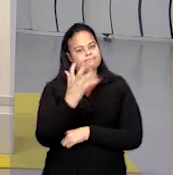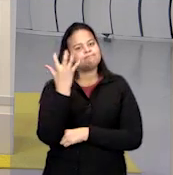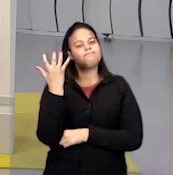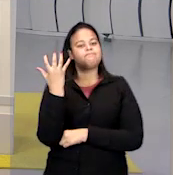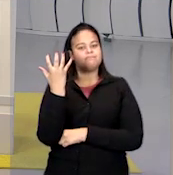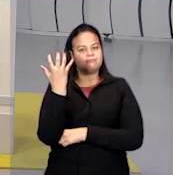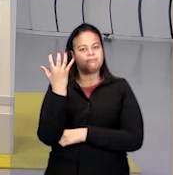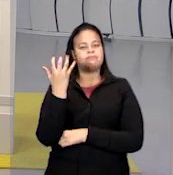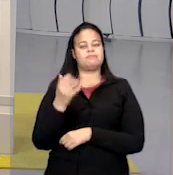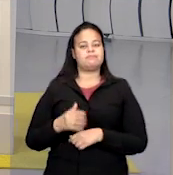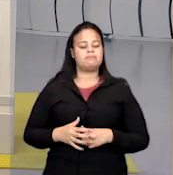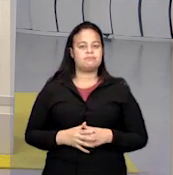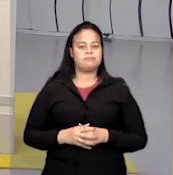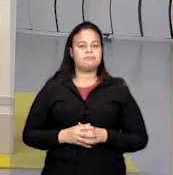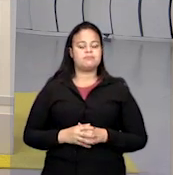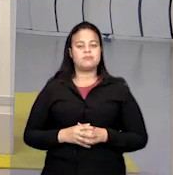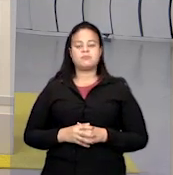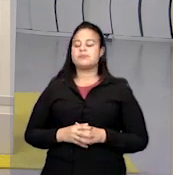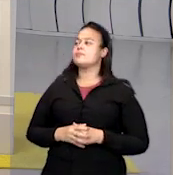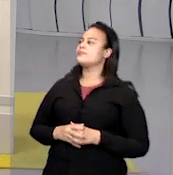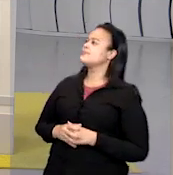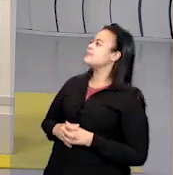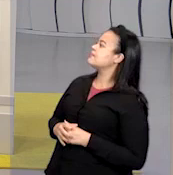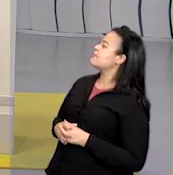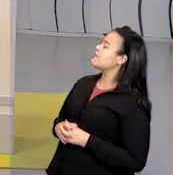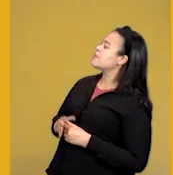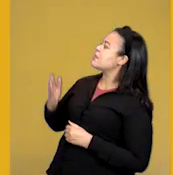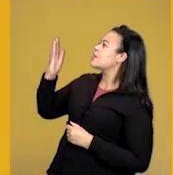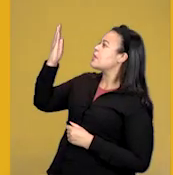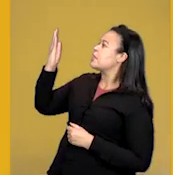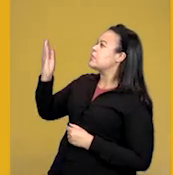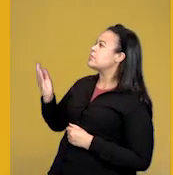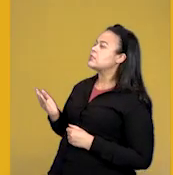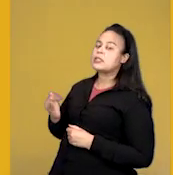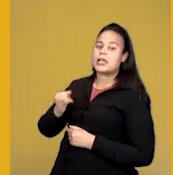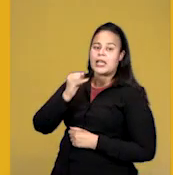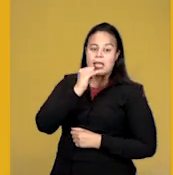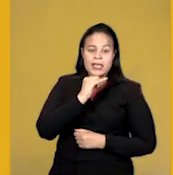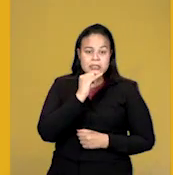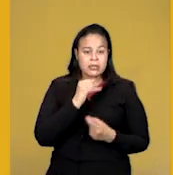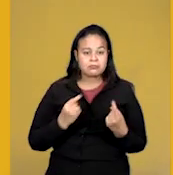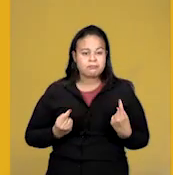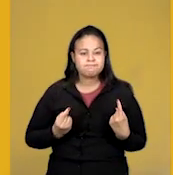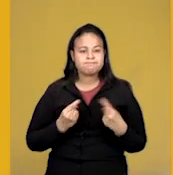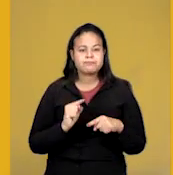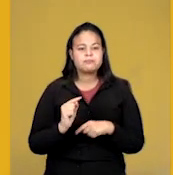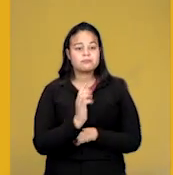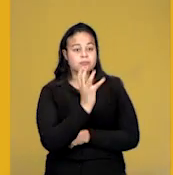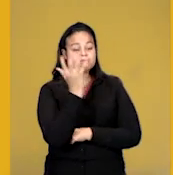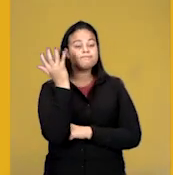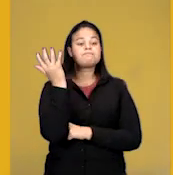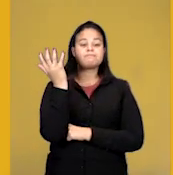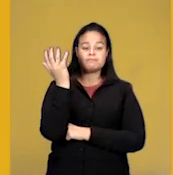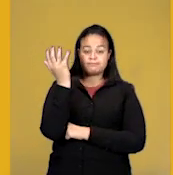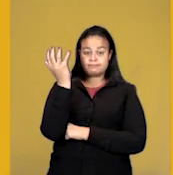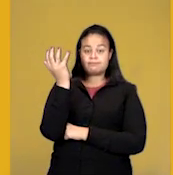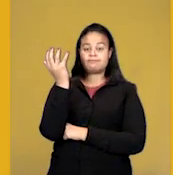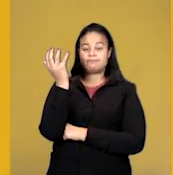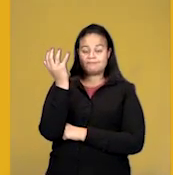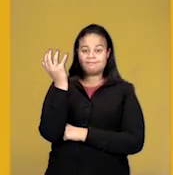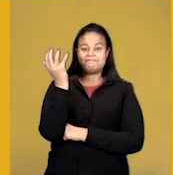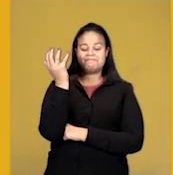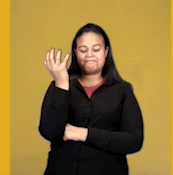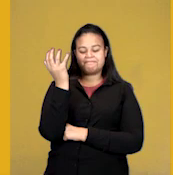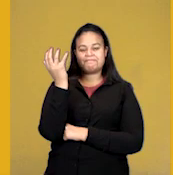natureza. Eu coloquei aqui um exemplo de impacto ambiental que, inclusive, é de